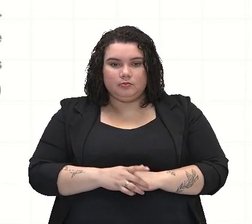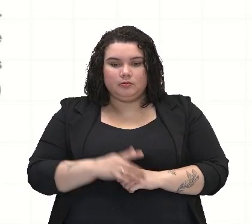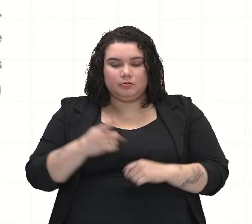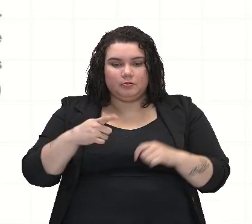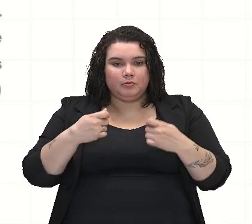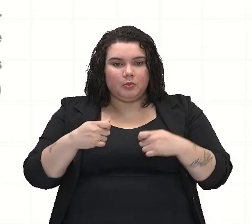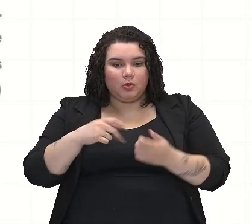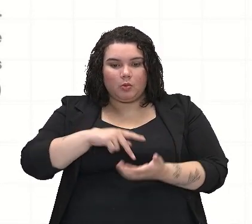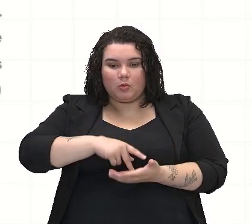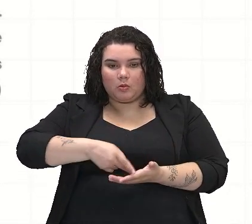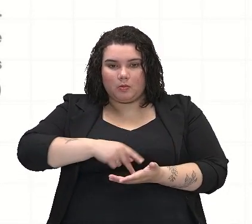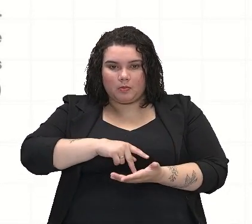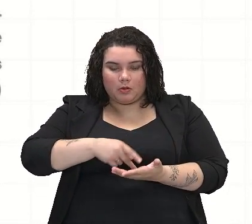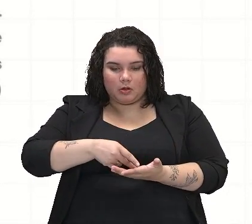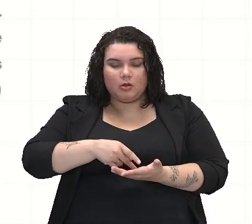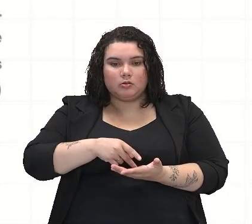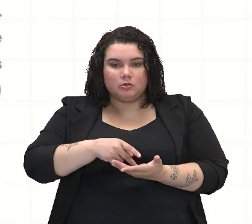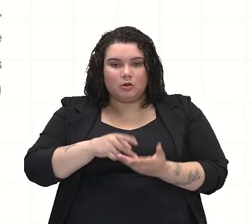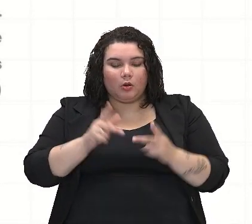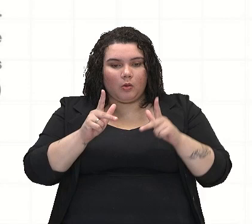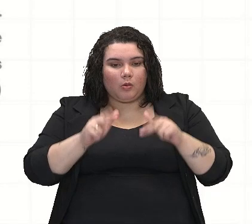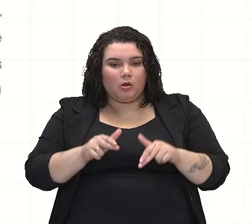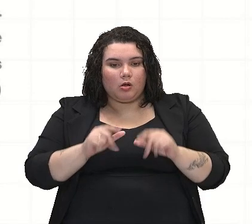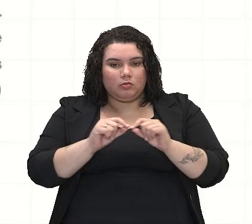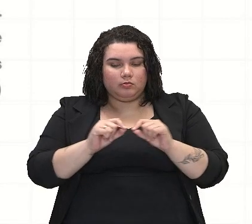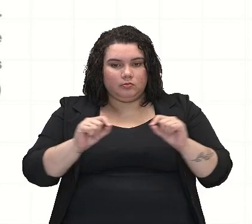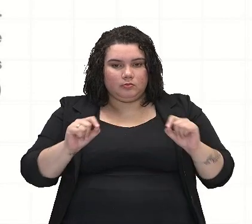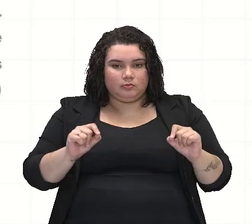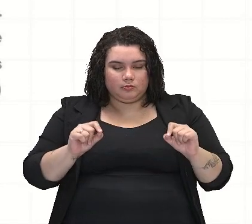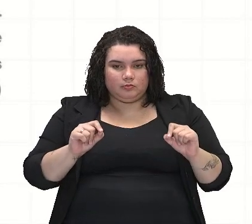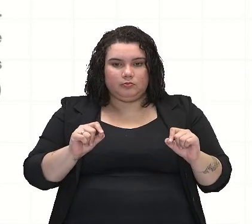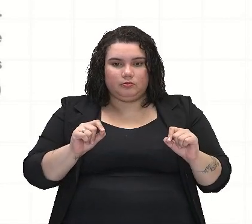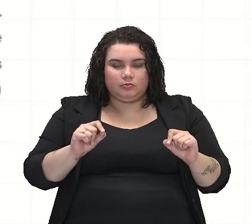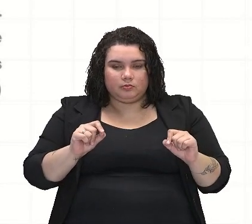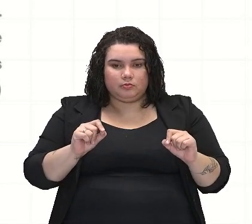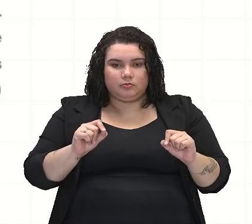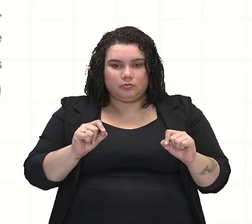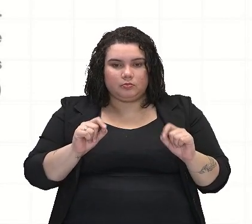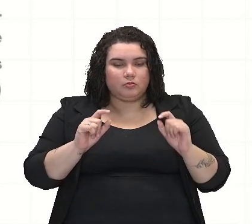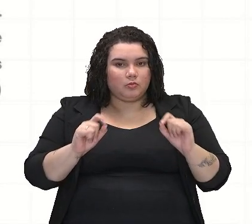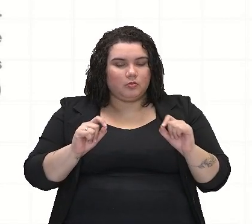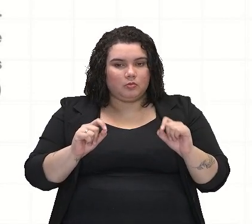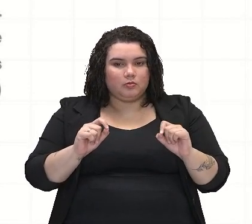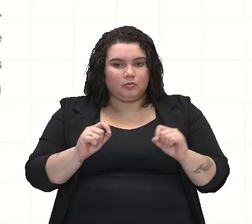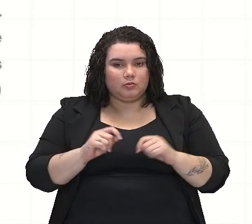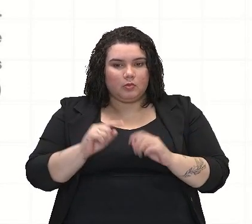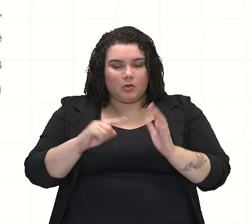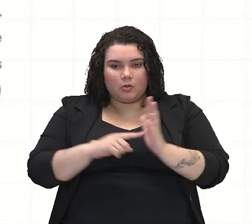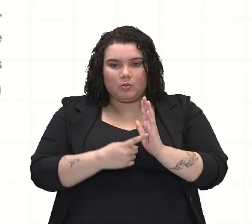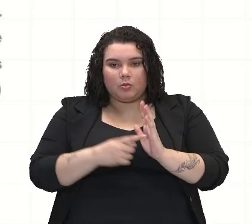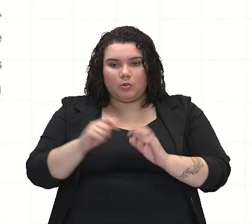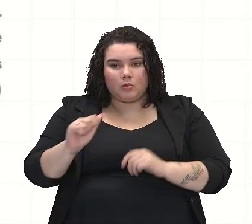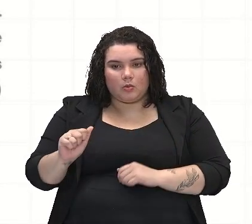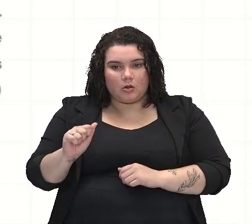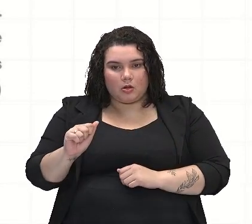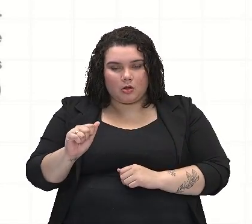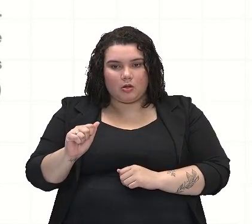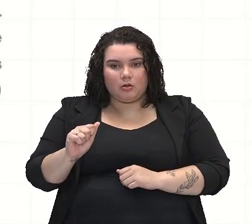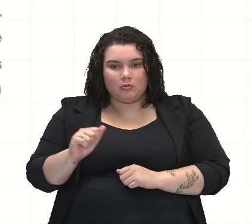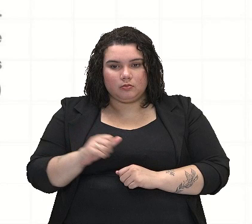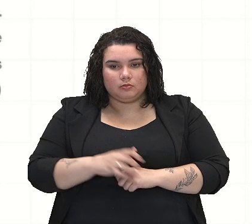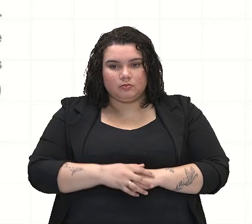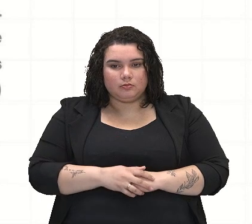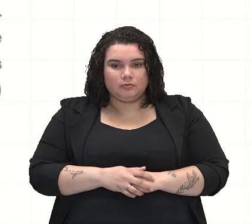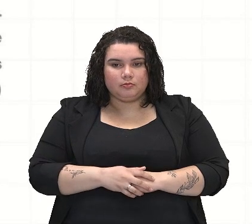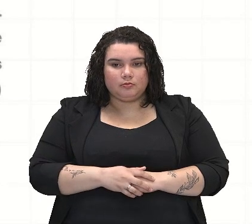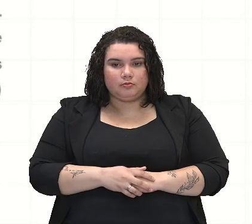deixar o compasso na mesma medida, porque nós iremos fazer o que nós fizemos aqui no ponto A, tá? Nós